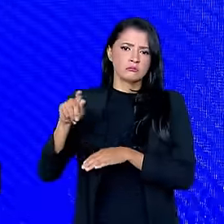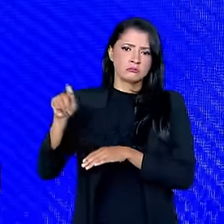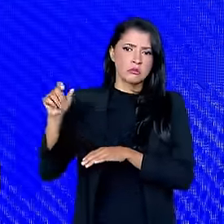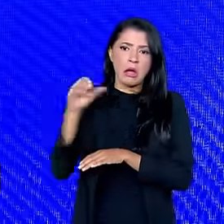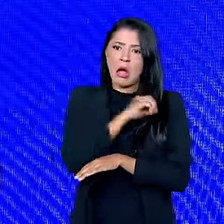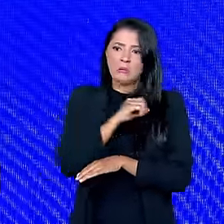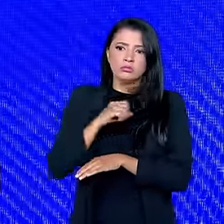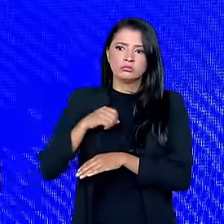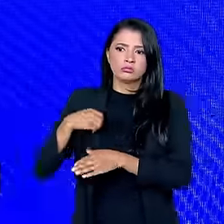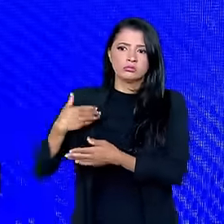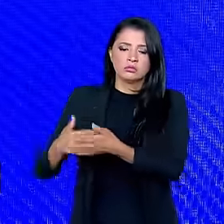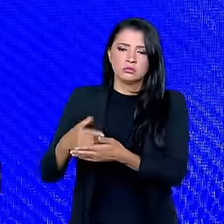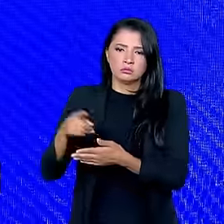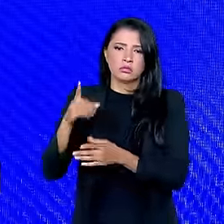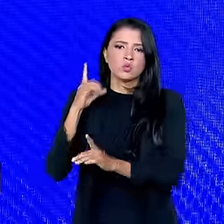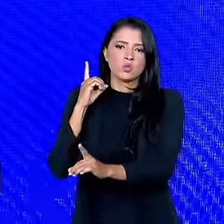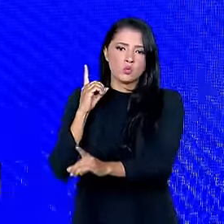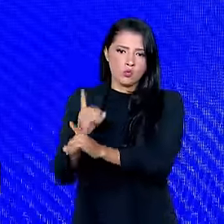minutos.